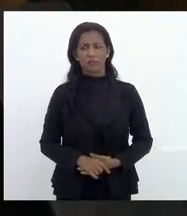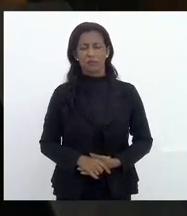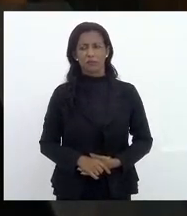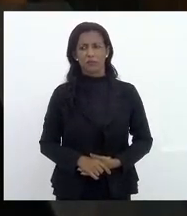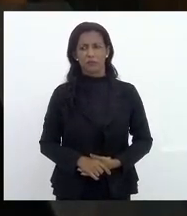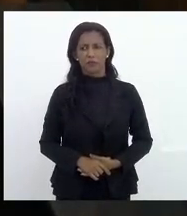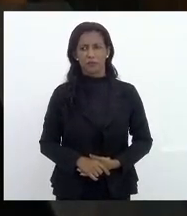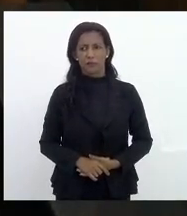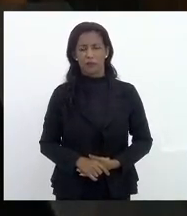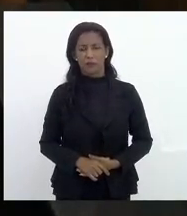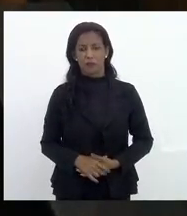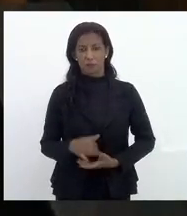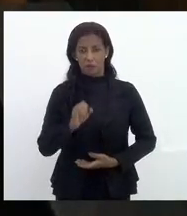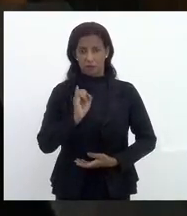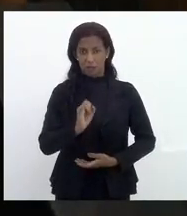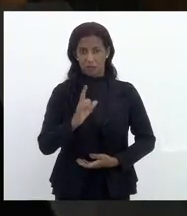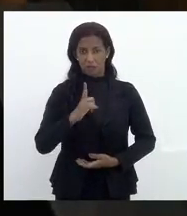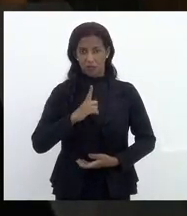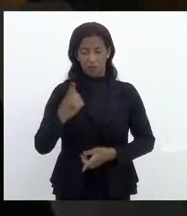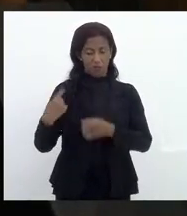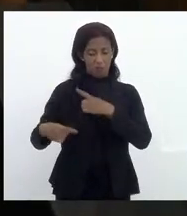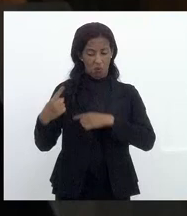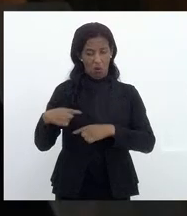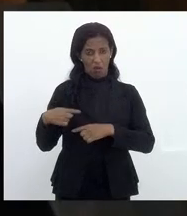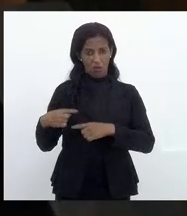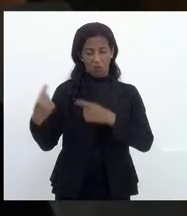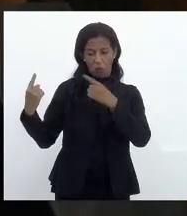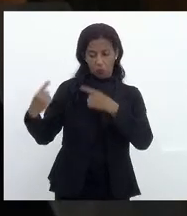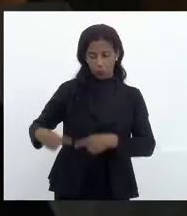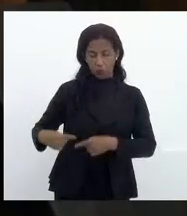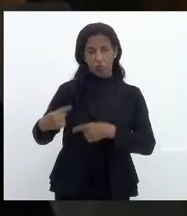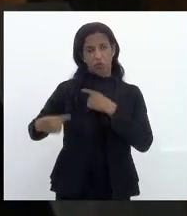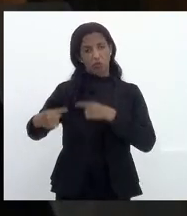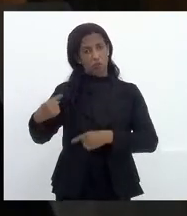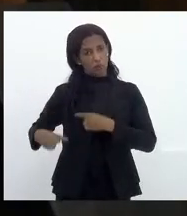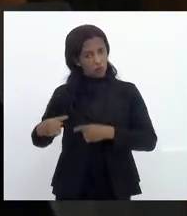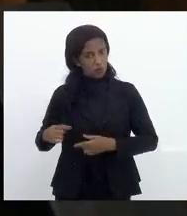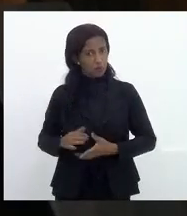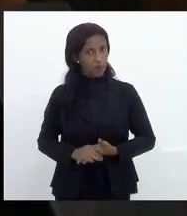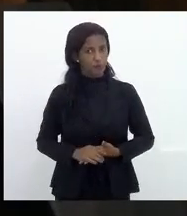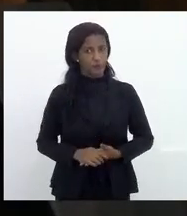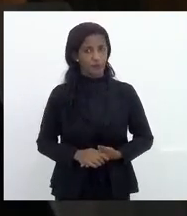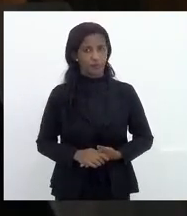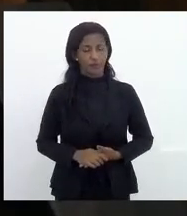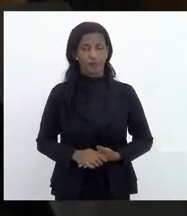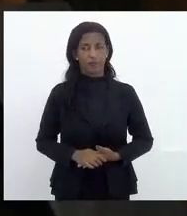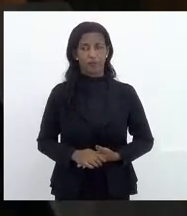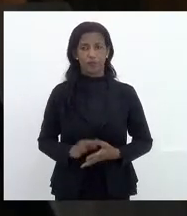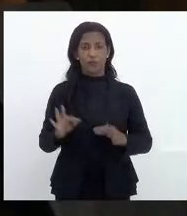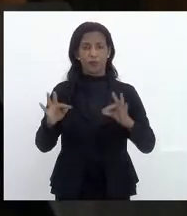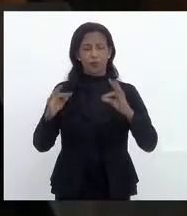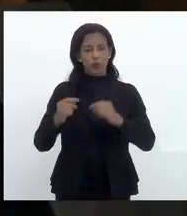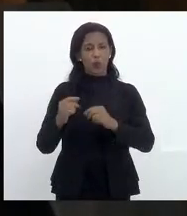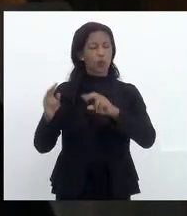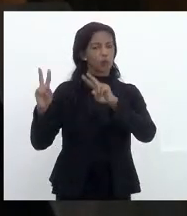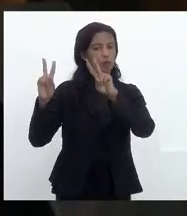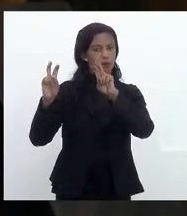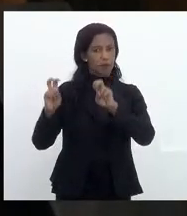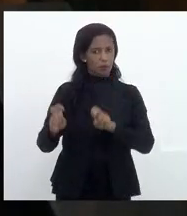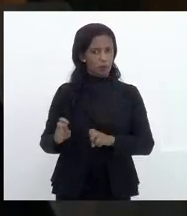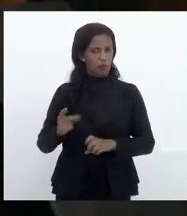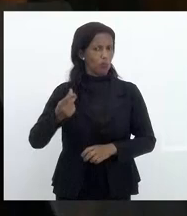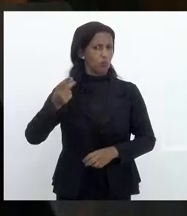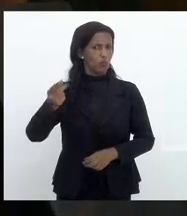e se tivéssemos combatido de forma decente vs um discutido né todos esse assunto há muito